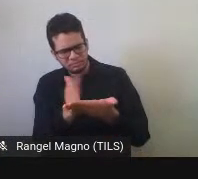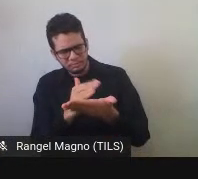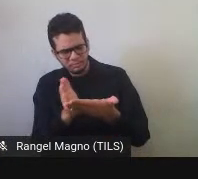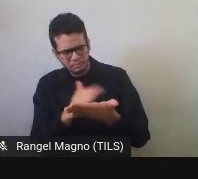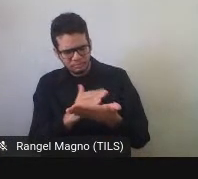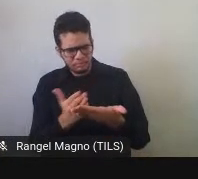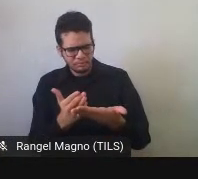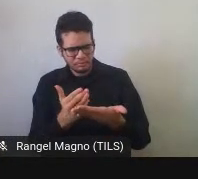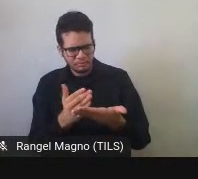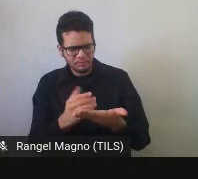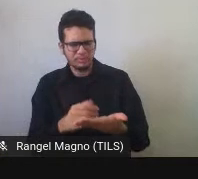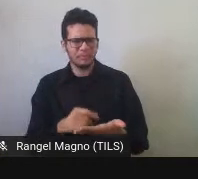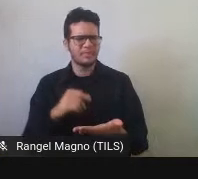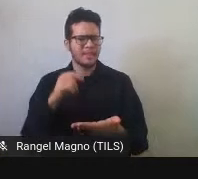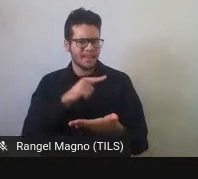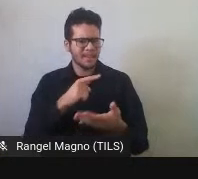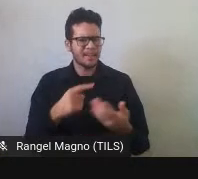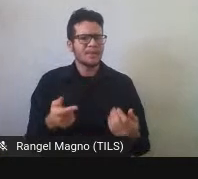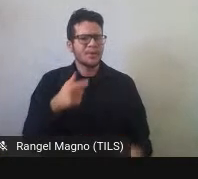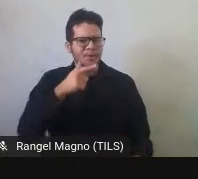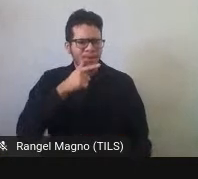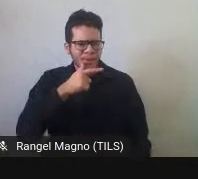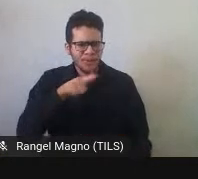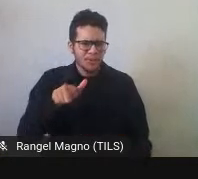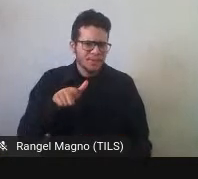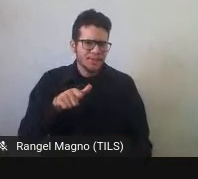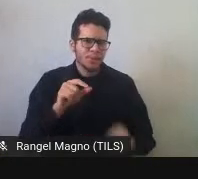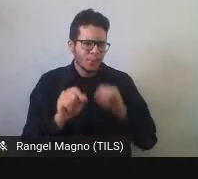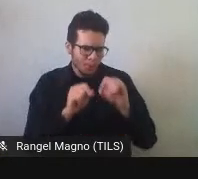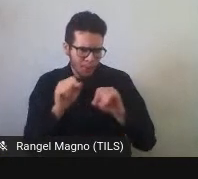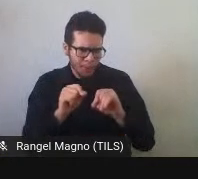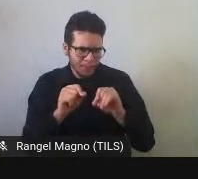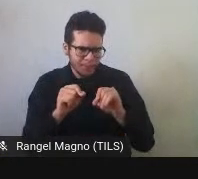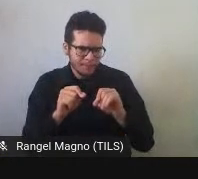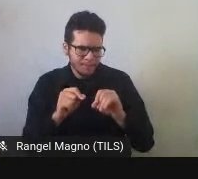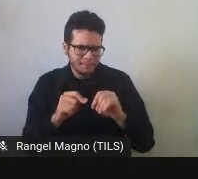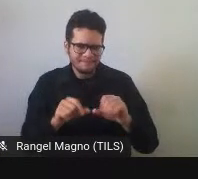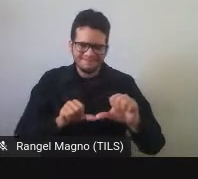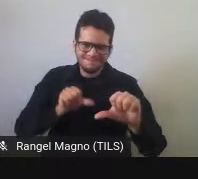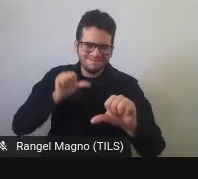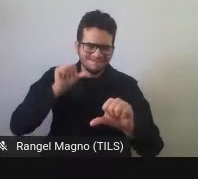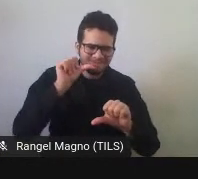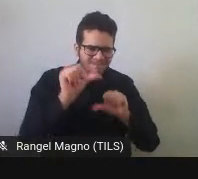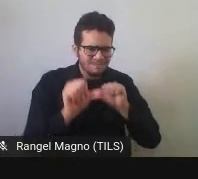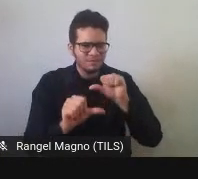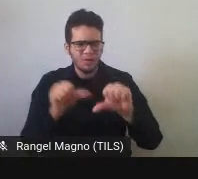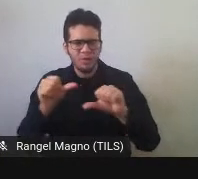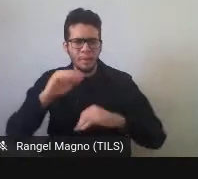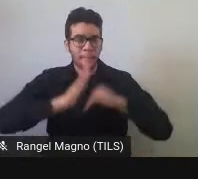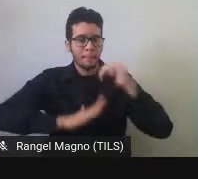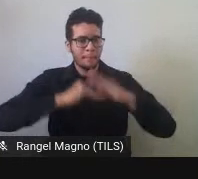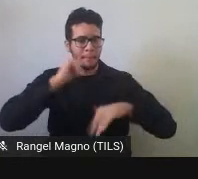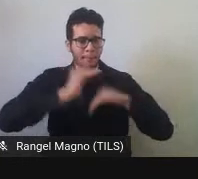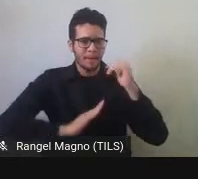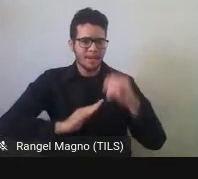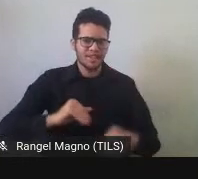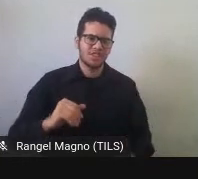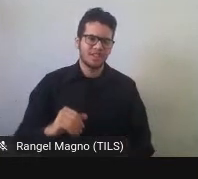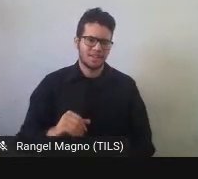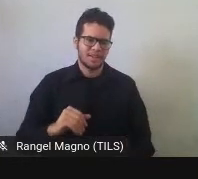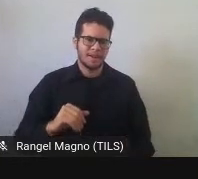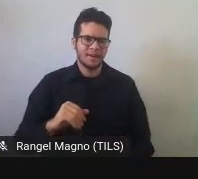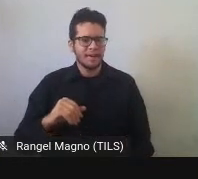que o Enes se tornou um líquido houve um período em que o reforço da prática etimológica fez com que dizer que um